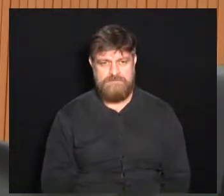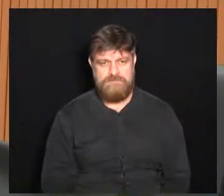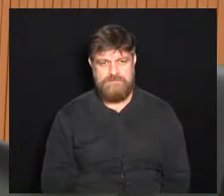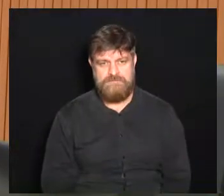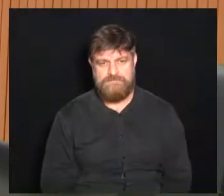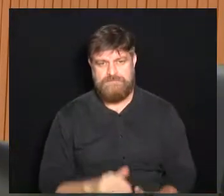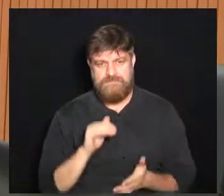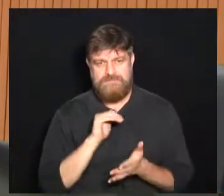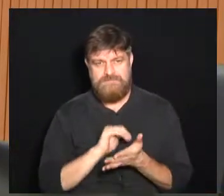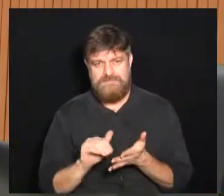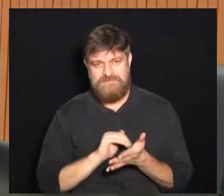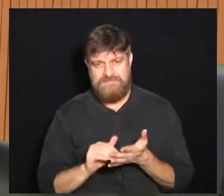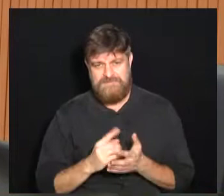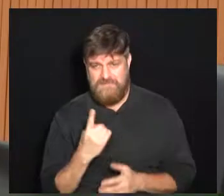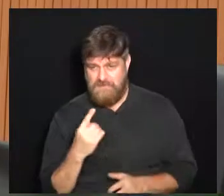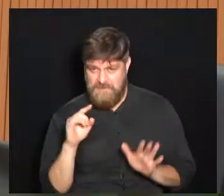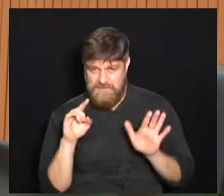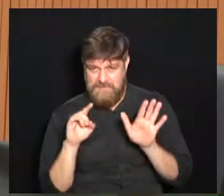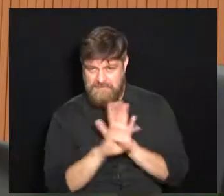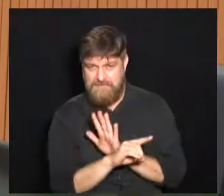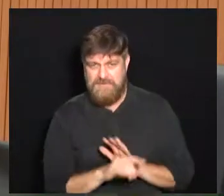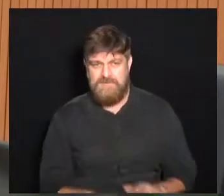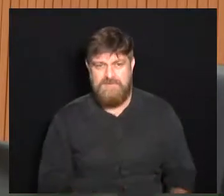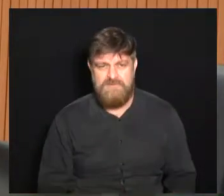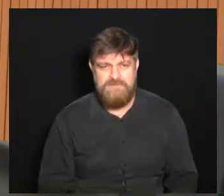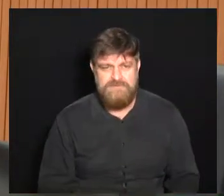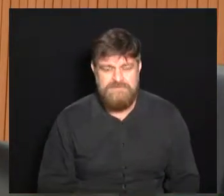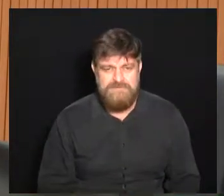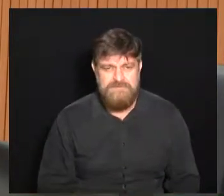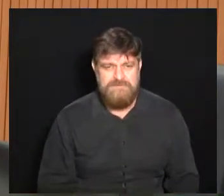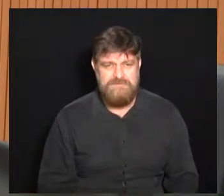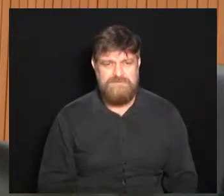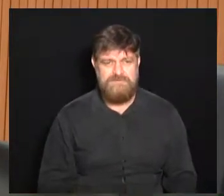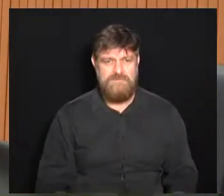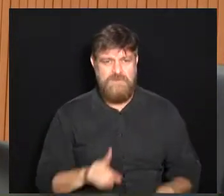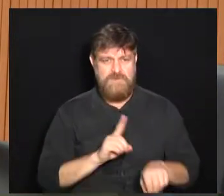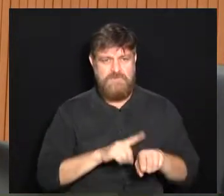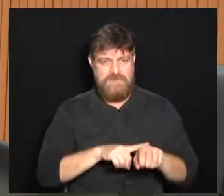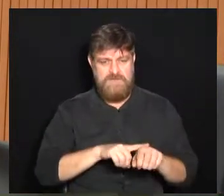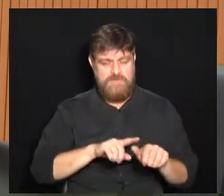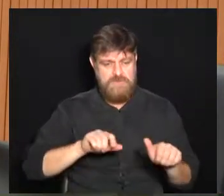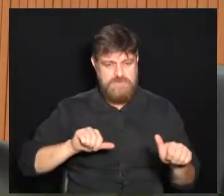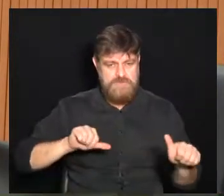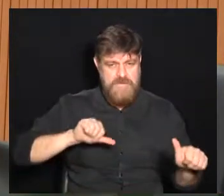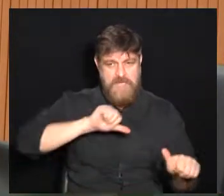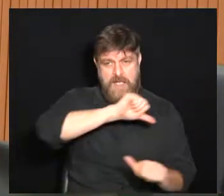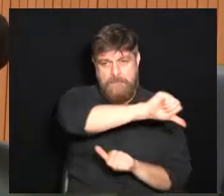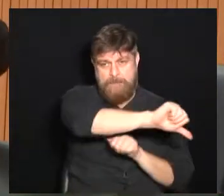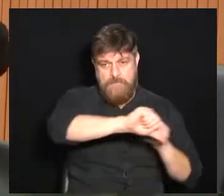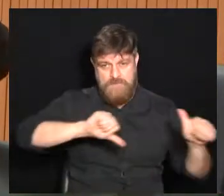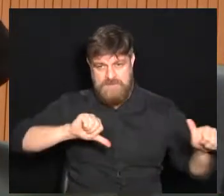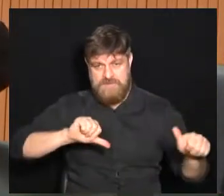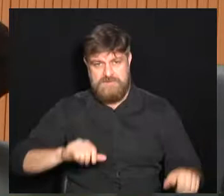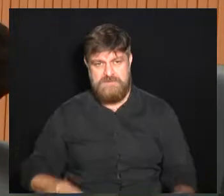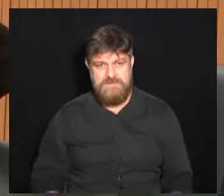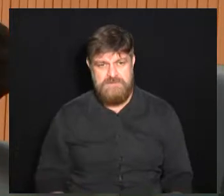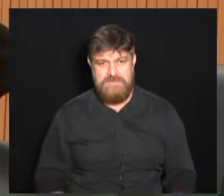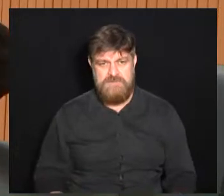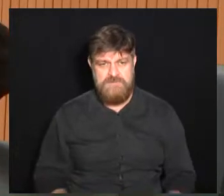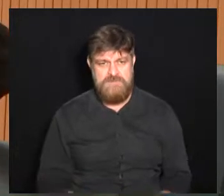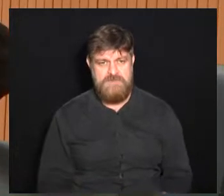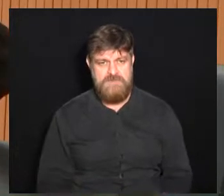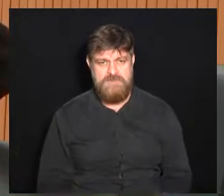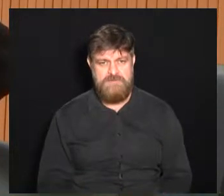Secretária, só uma questão em relação a esse período de transição, como está sendo feito, que eu acho que é uma questão que ficou em